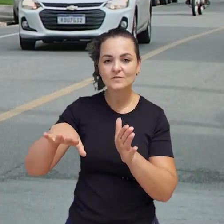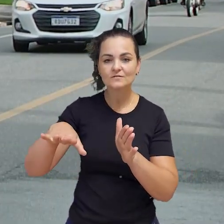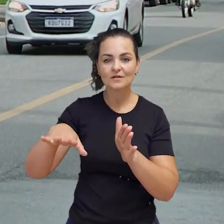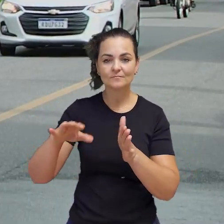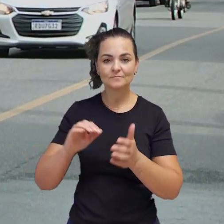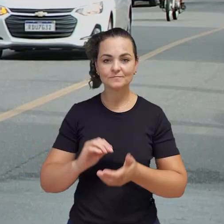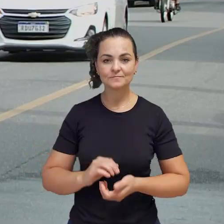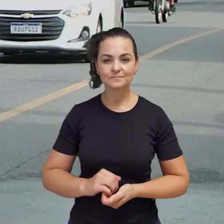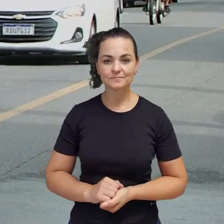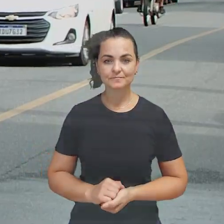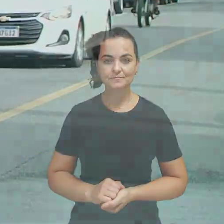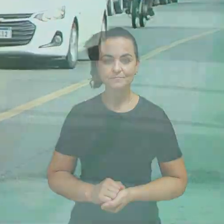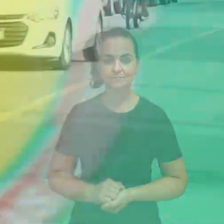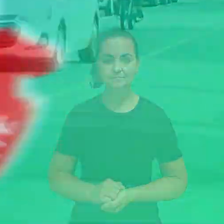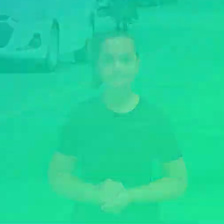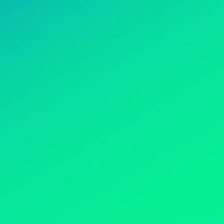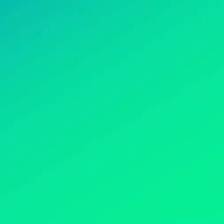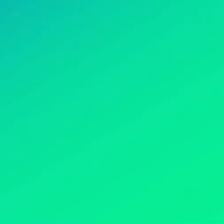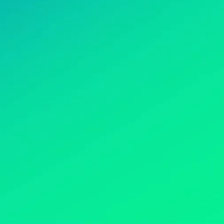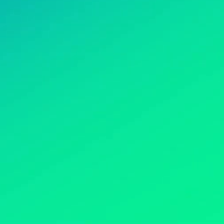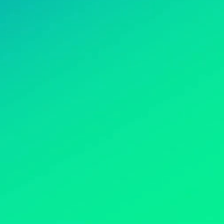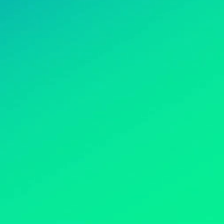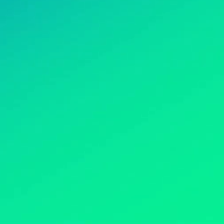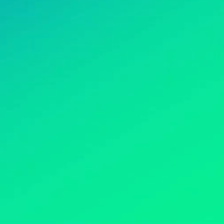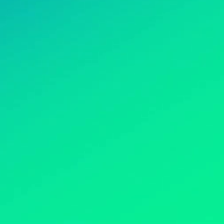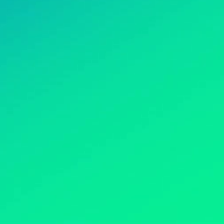destinadas a pessoas com deficiência